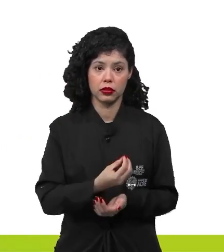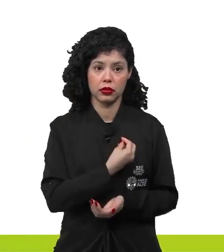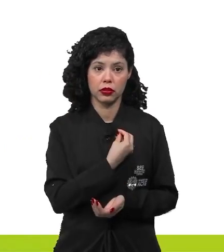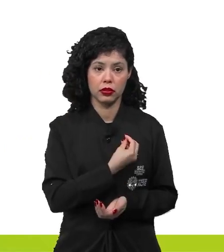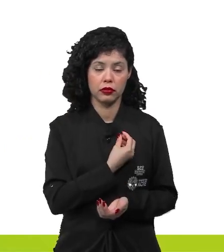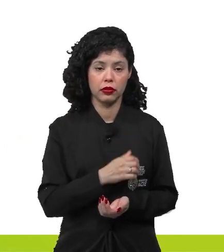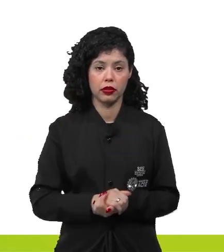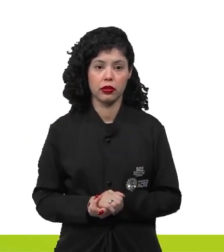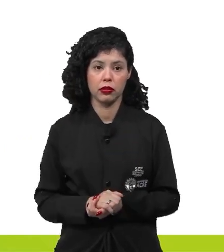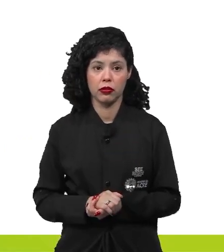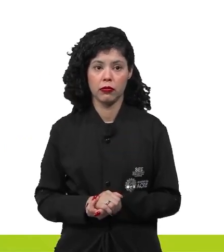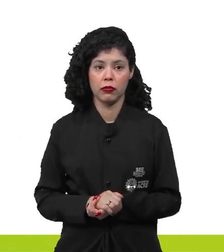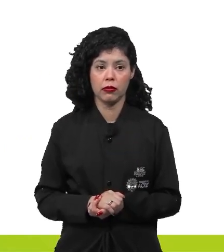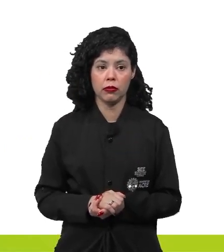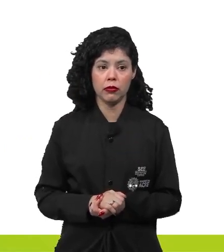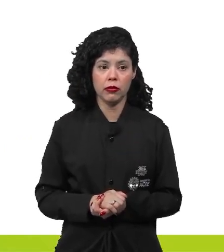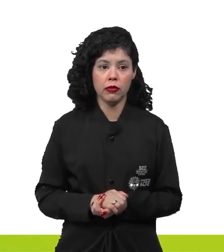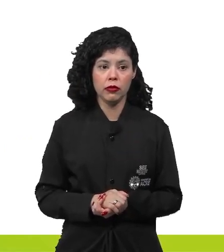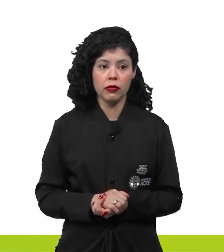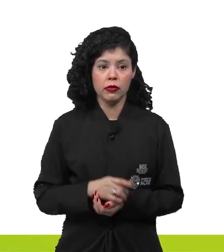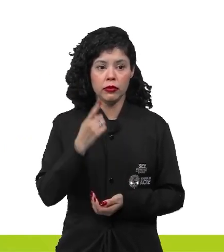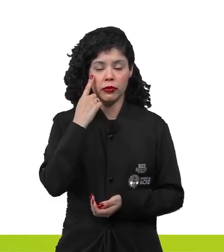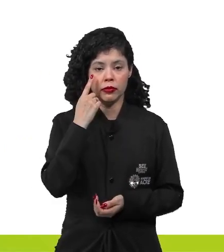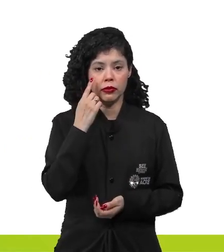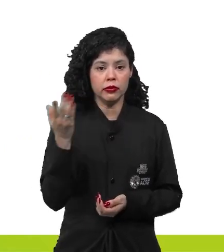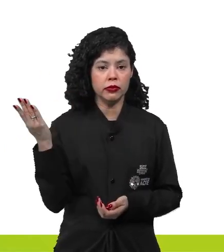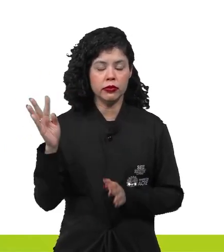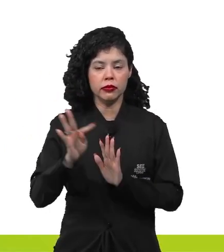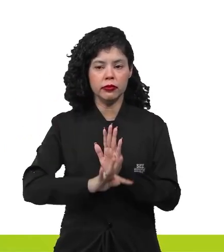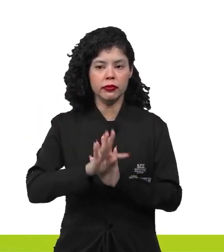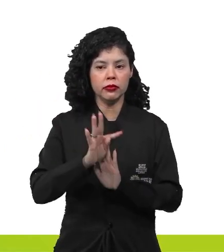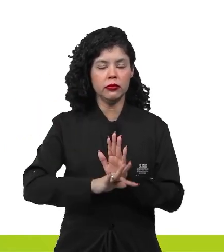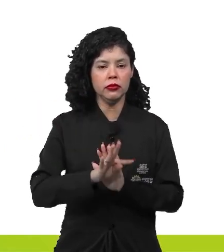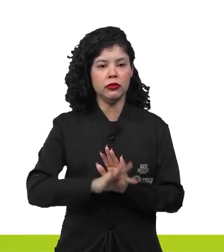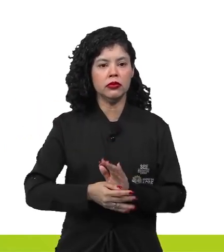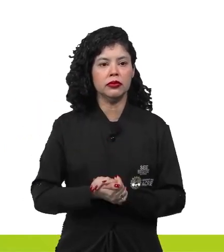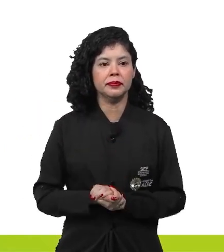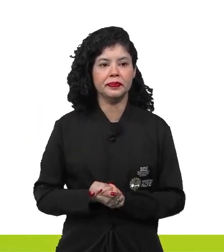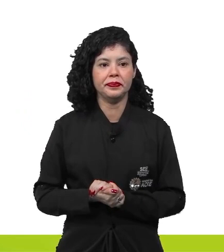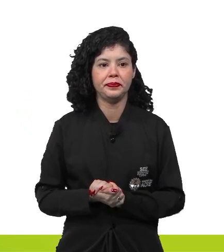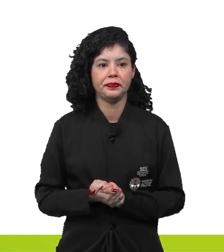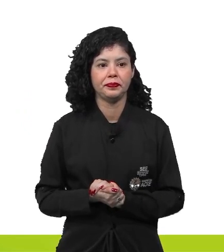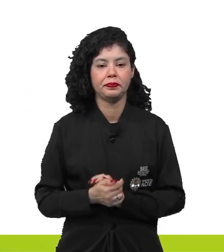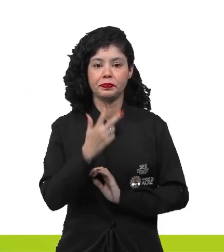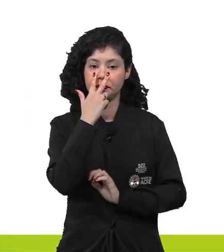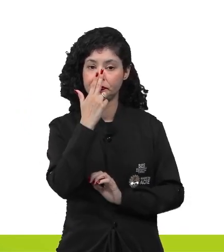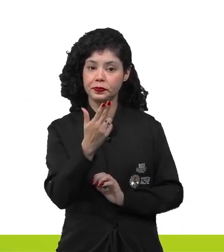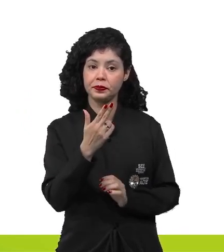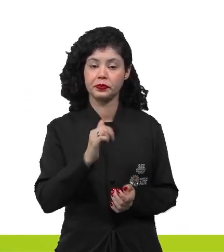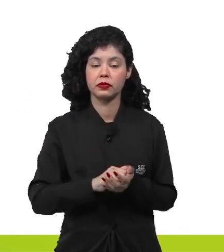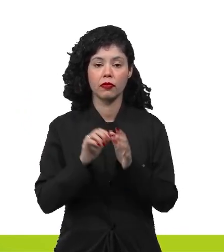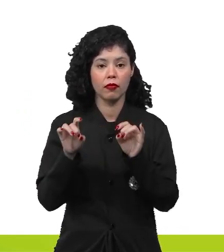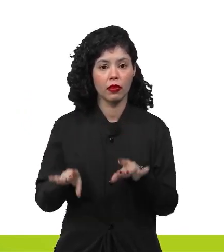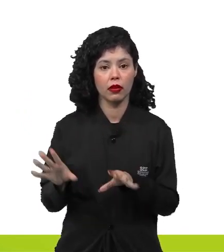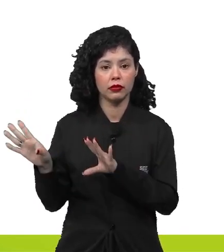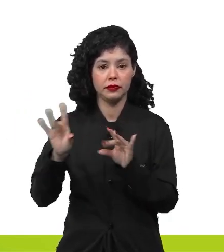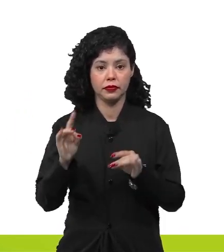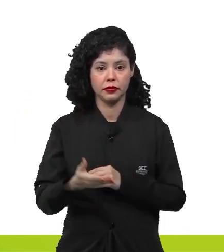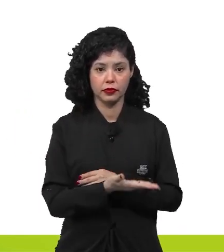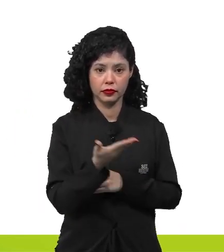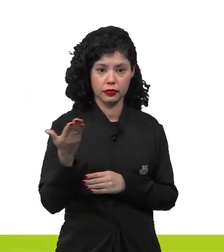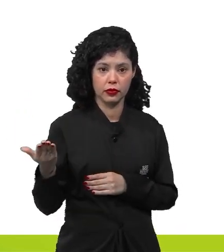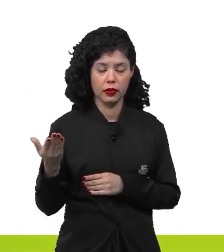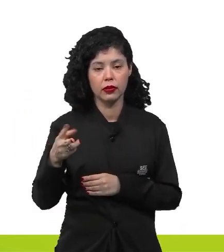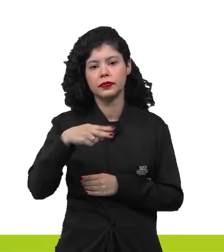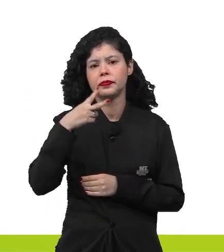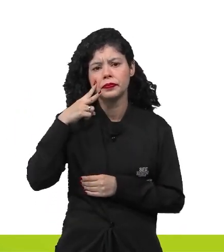vida. Observem aqui, nós temos um texto e ele é muito parecido com o último que eu trouxe para vocês.